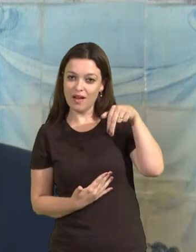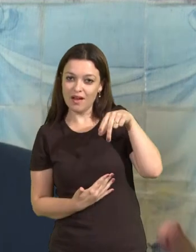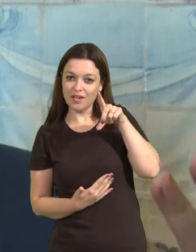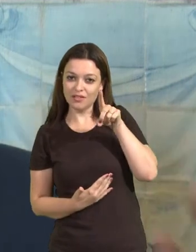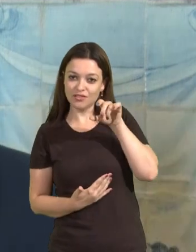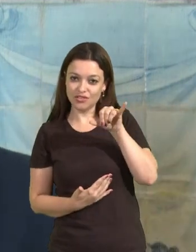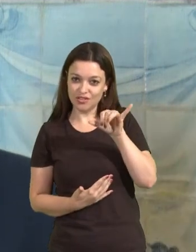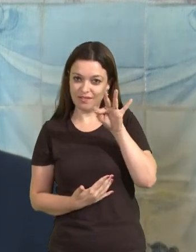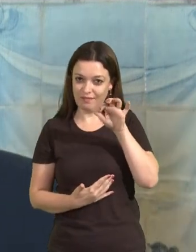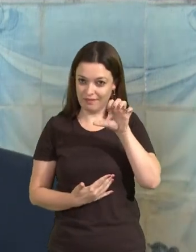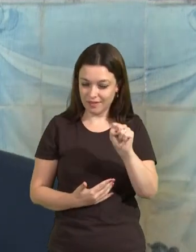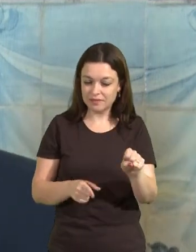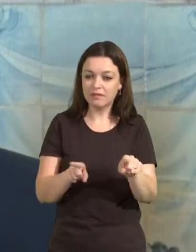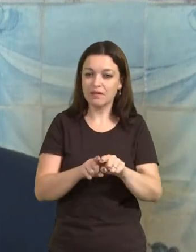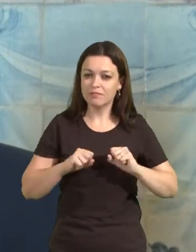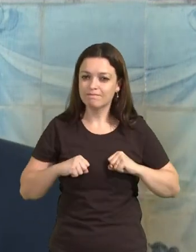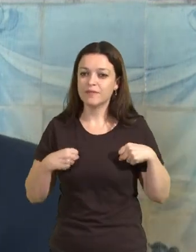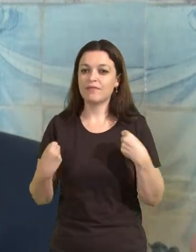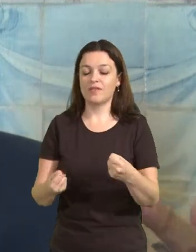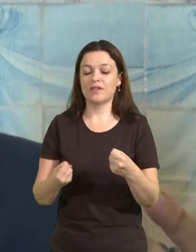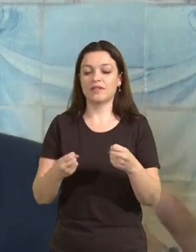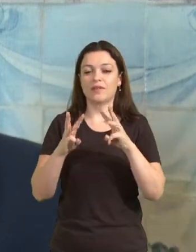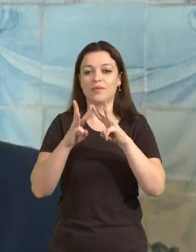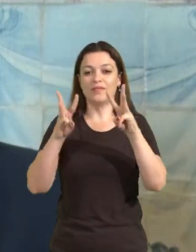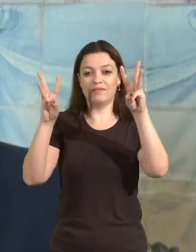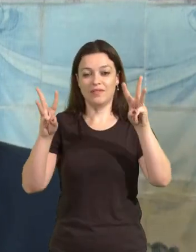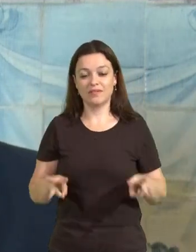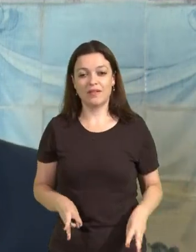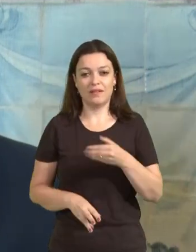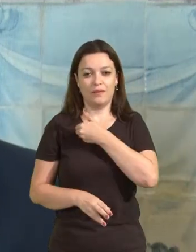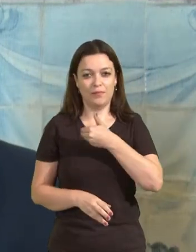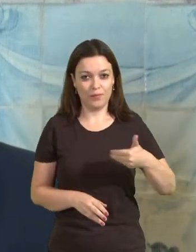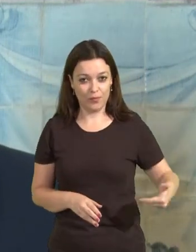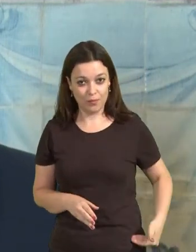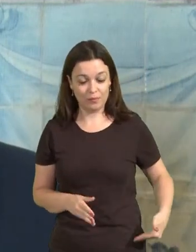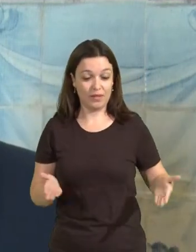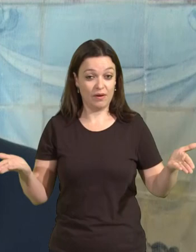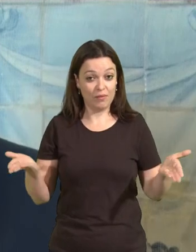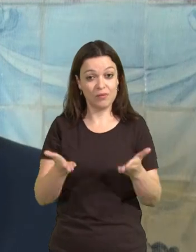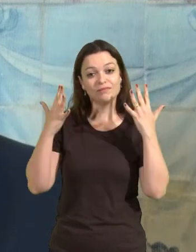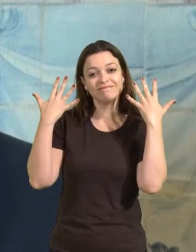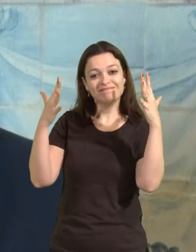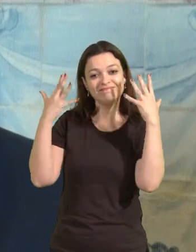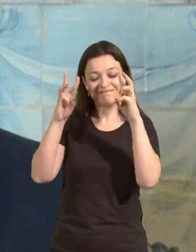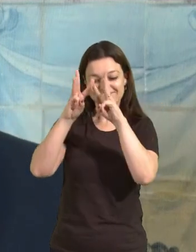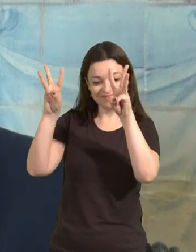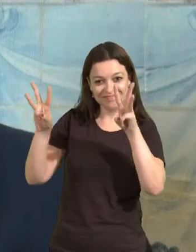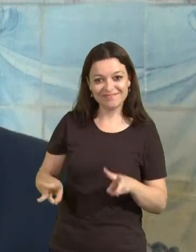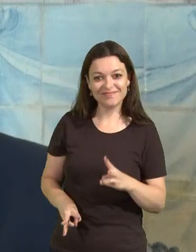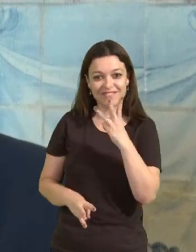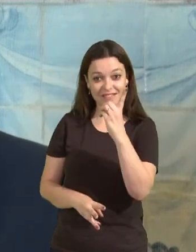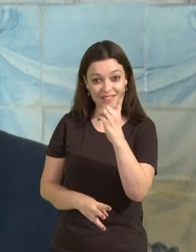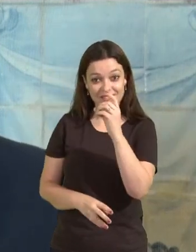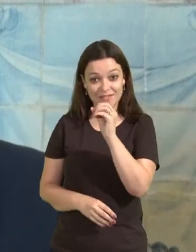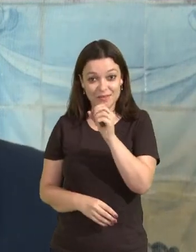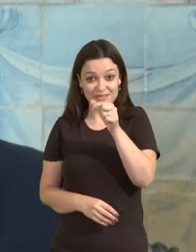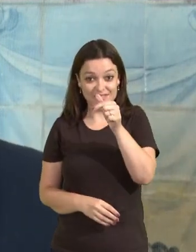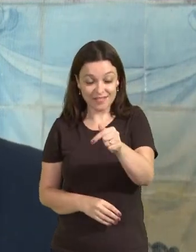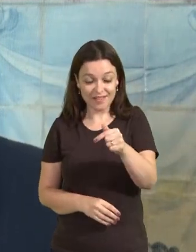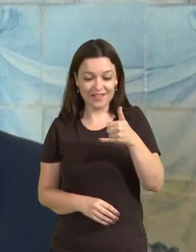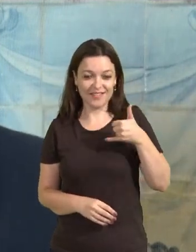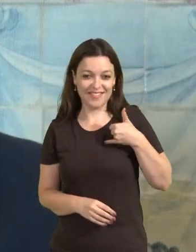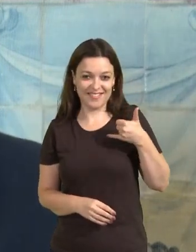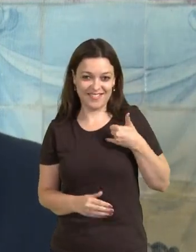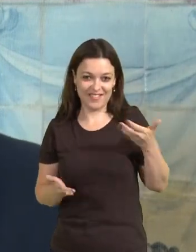luta hoje em defesa da universidade. Parabenizar a Universidade Federal do Paraná nesses seus 107